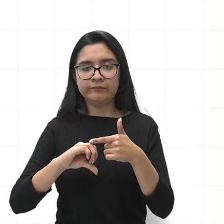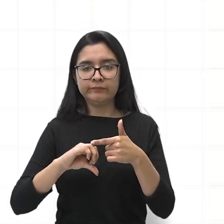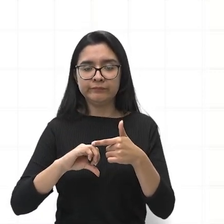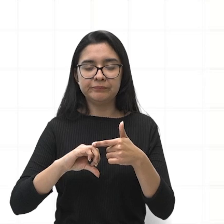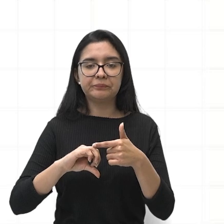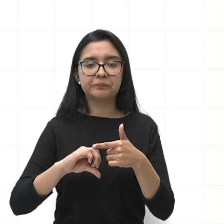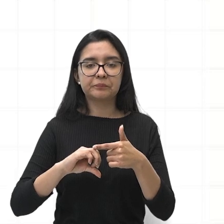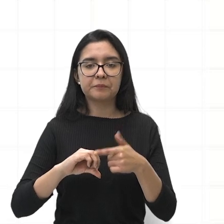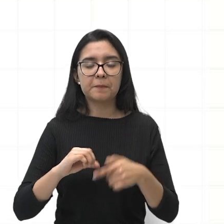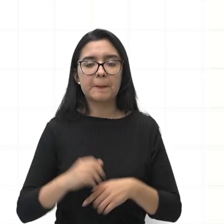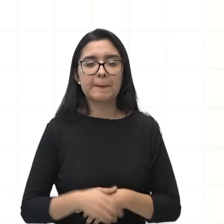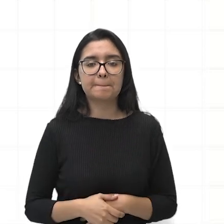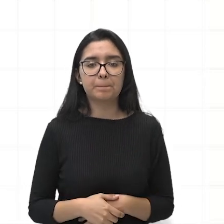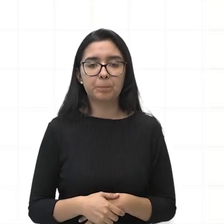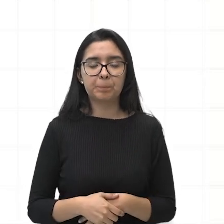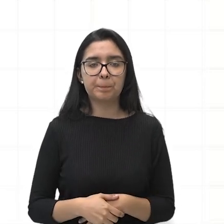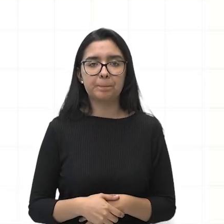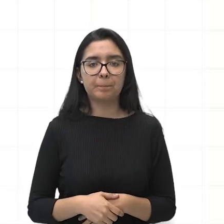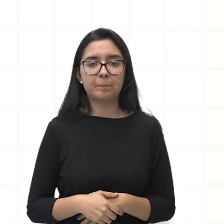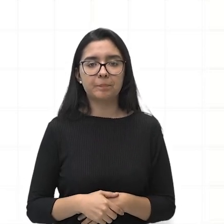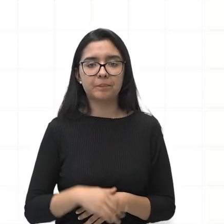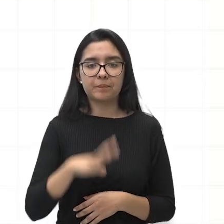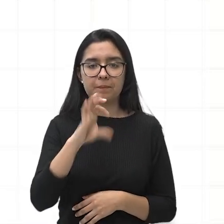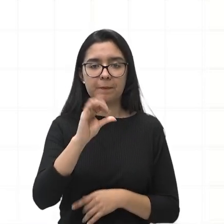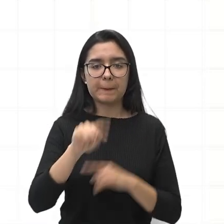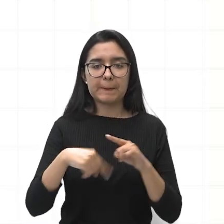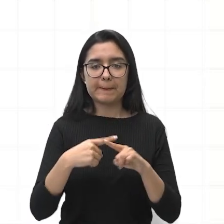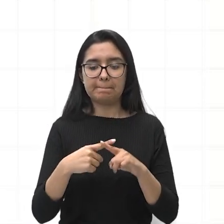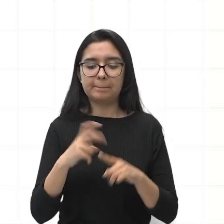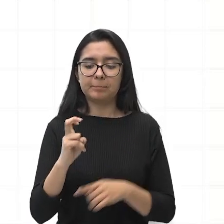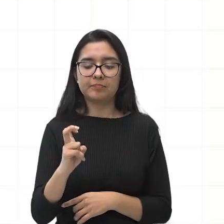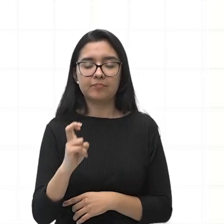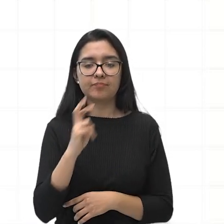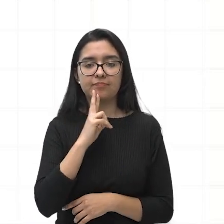10 passa, 8 fica muito baixo. 9 vezes 5,